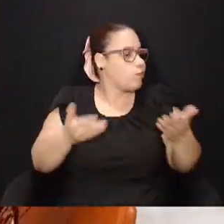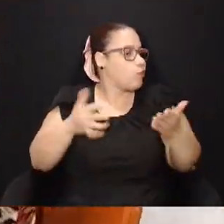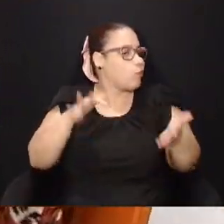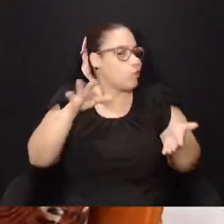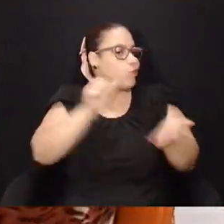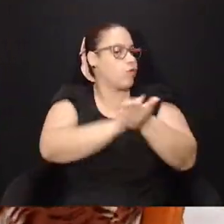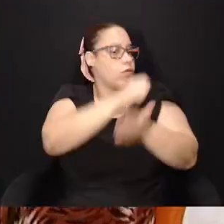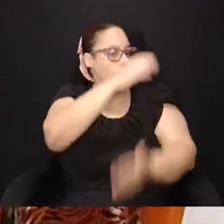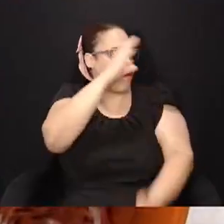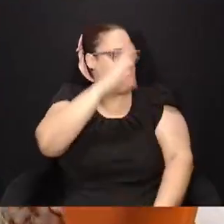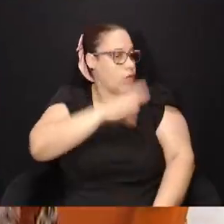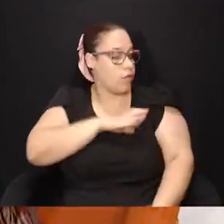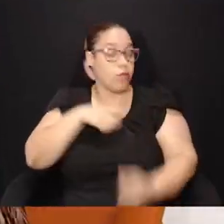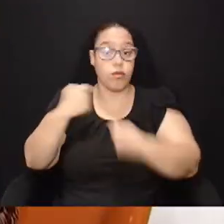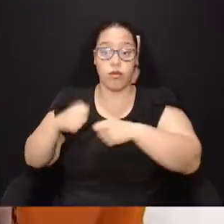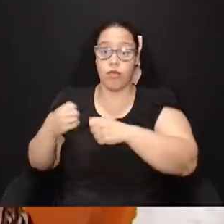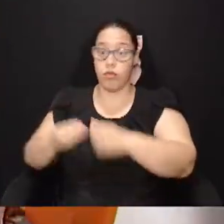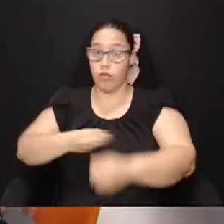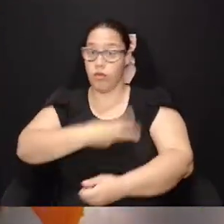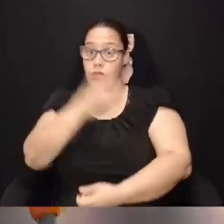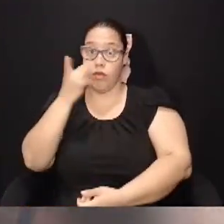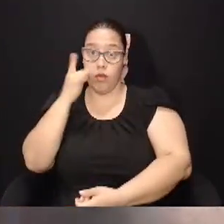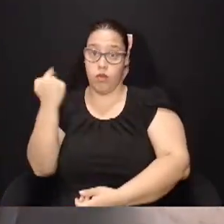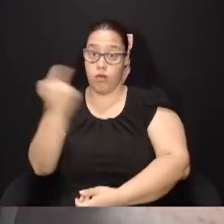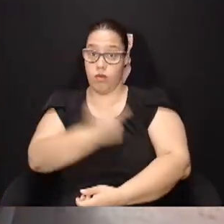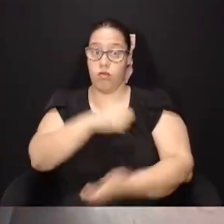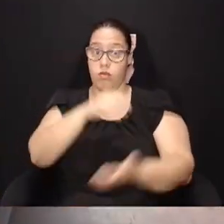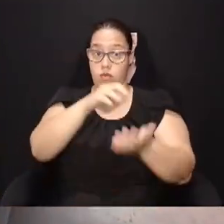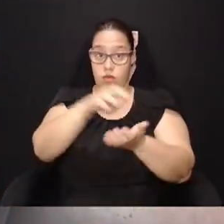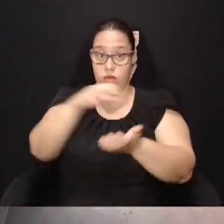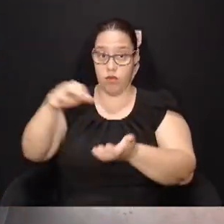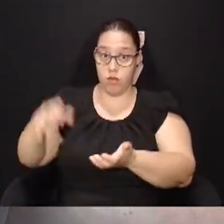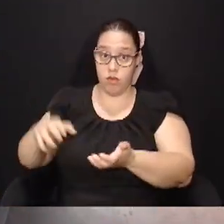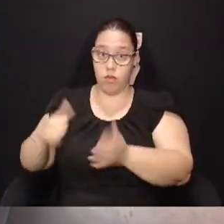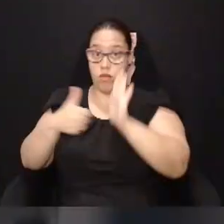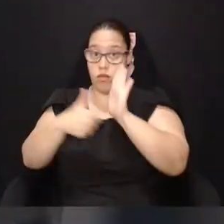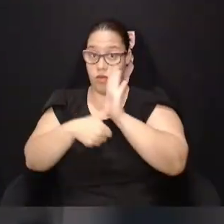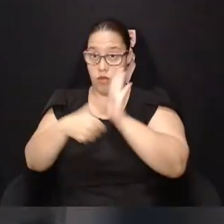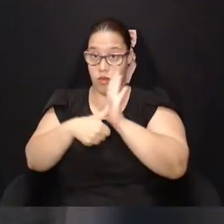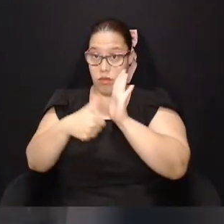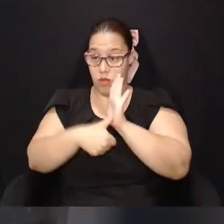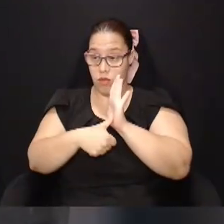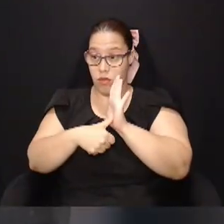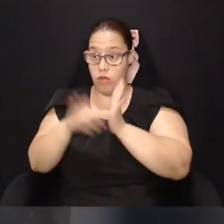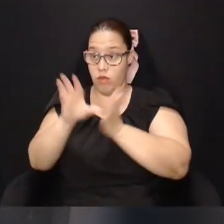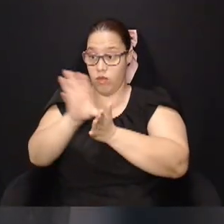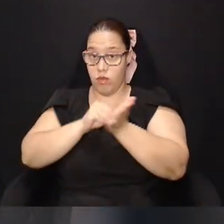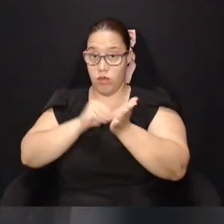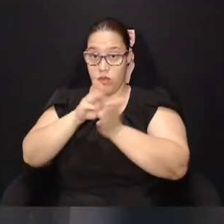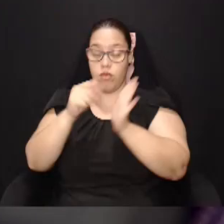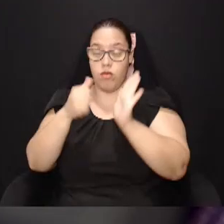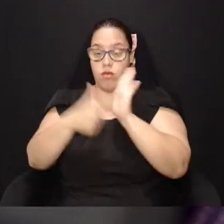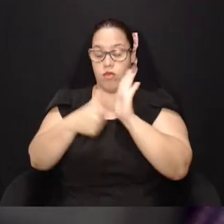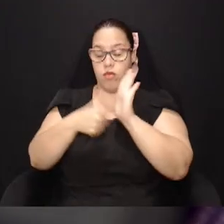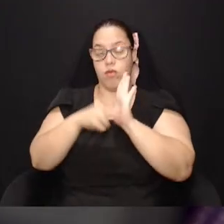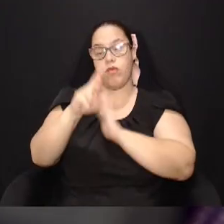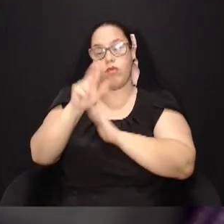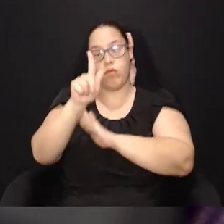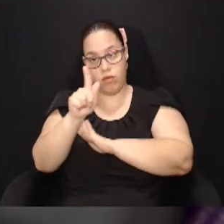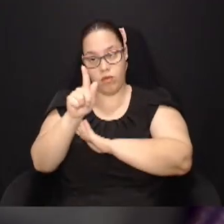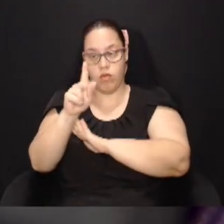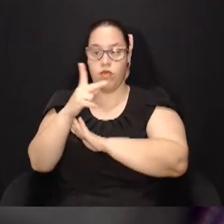deve comparecer até uma das nossas unidades com os documentos originais e cópias do RG, CPF, comprovante de endereço e